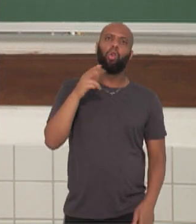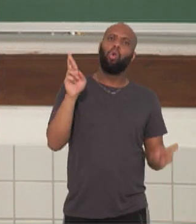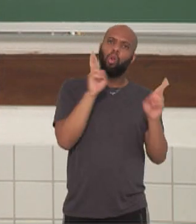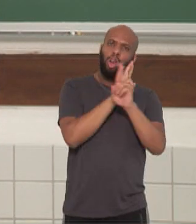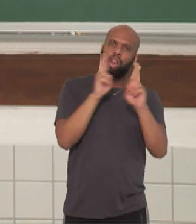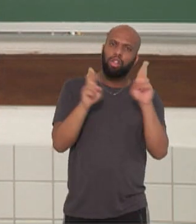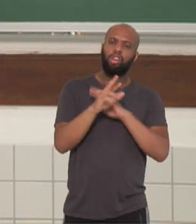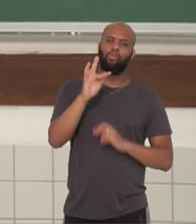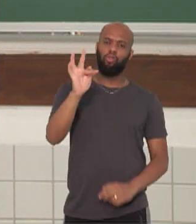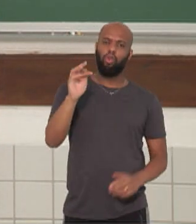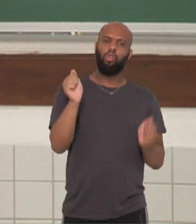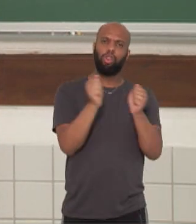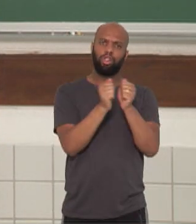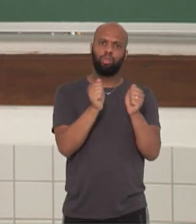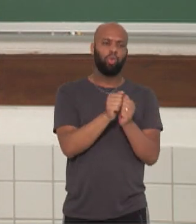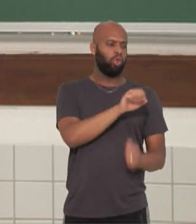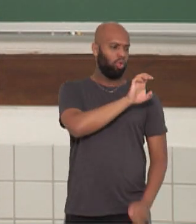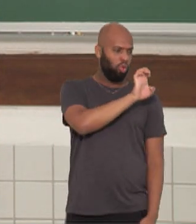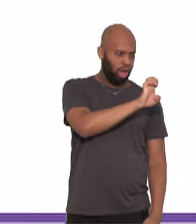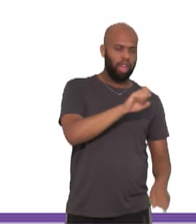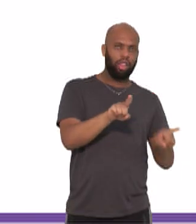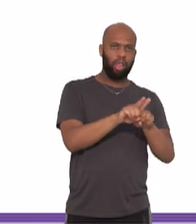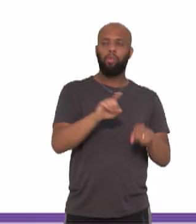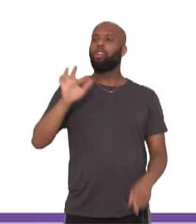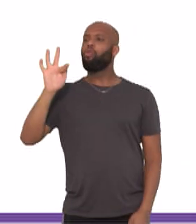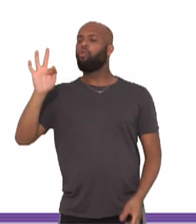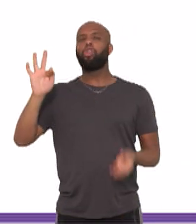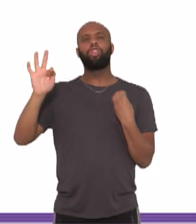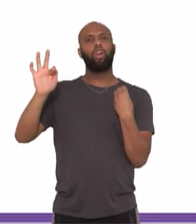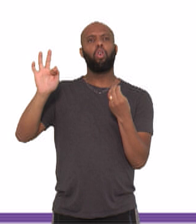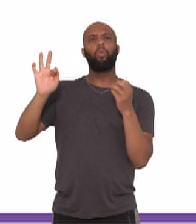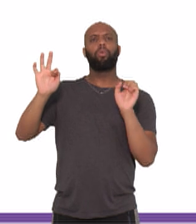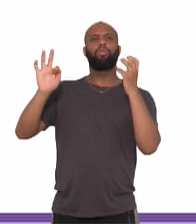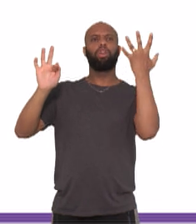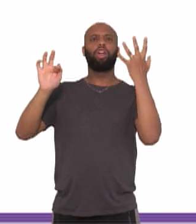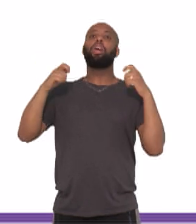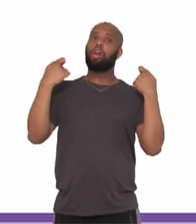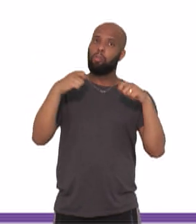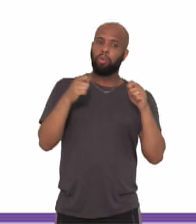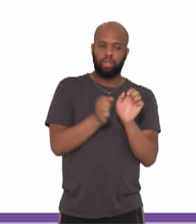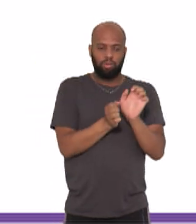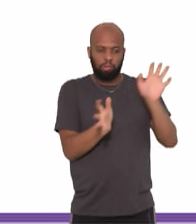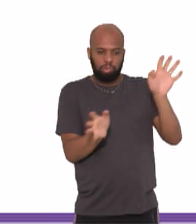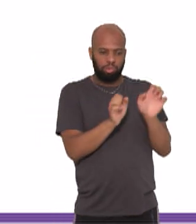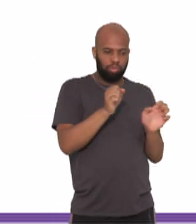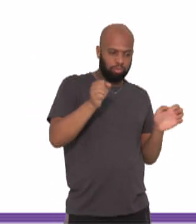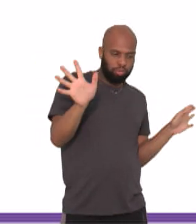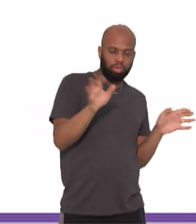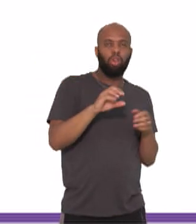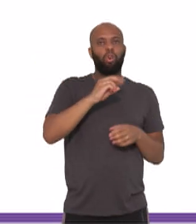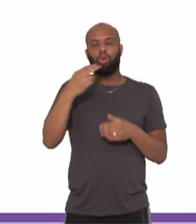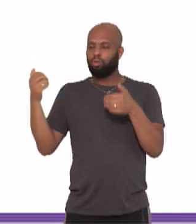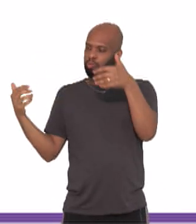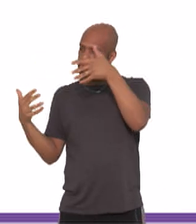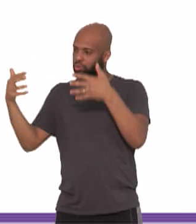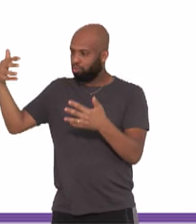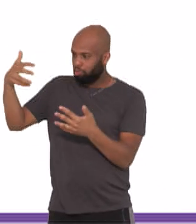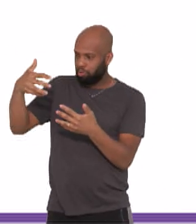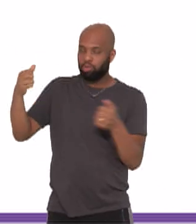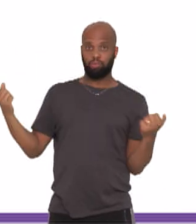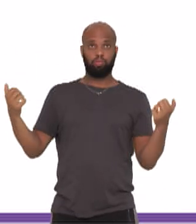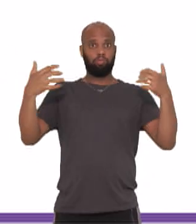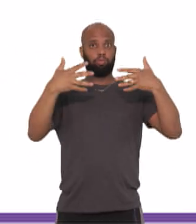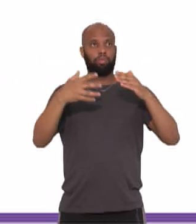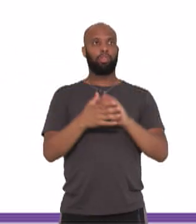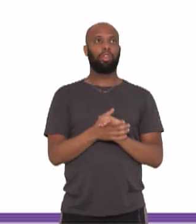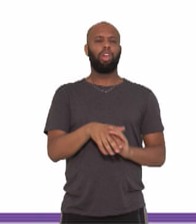elétrica com campo elétrico. A gente tem que a força elétrica ocorre por meio de campo elétrico. Lembrando que a força elétrica não é uma força do